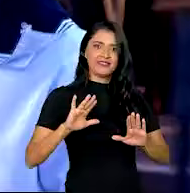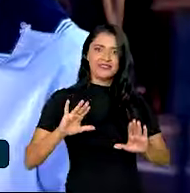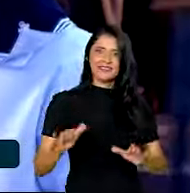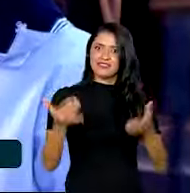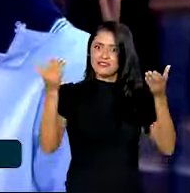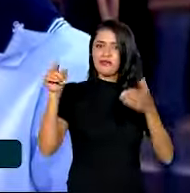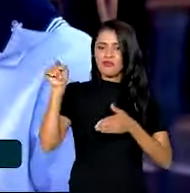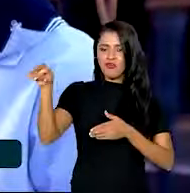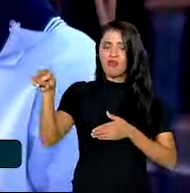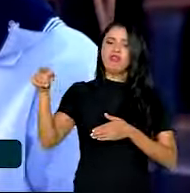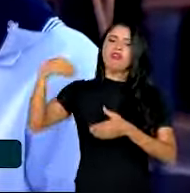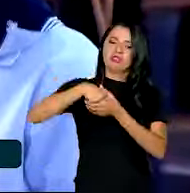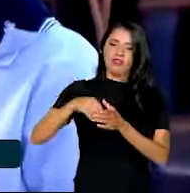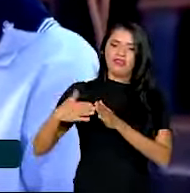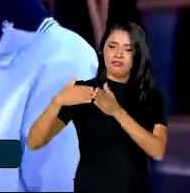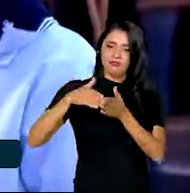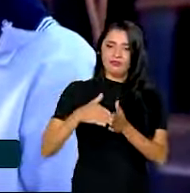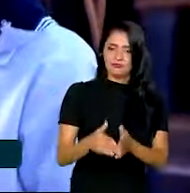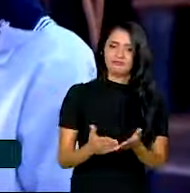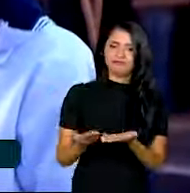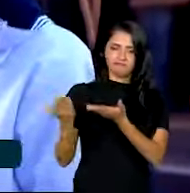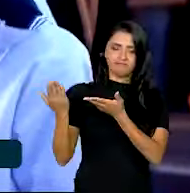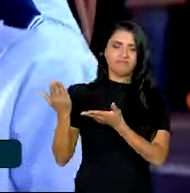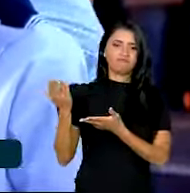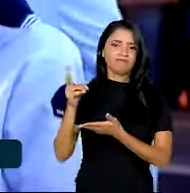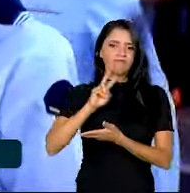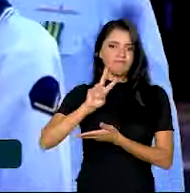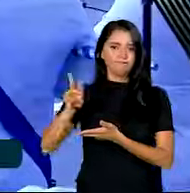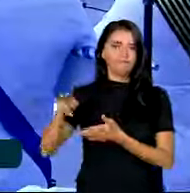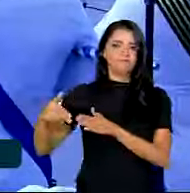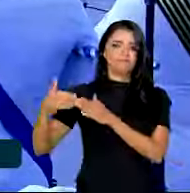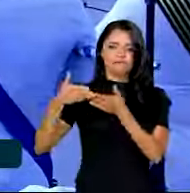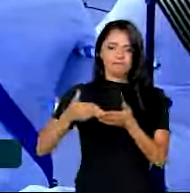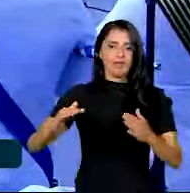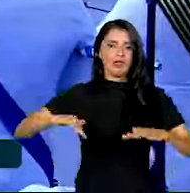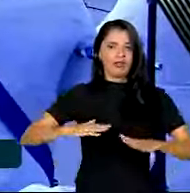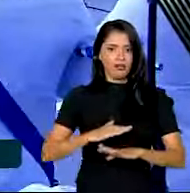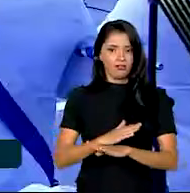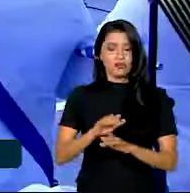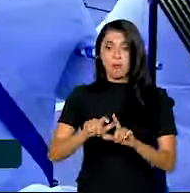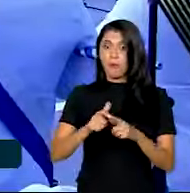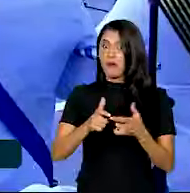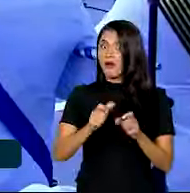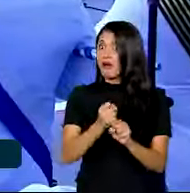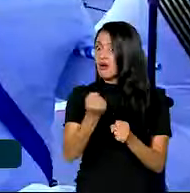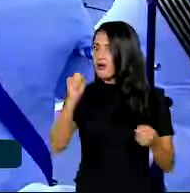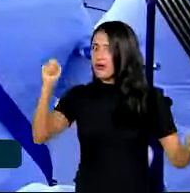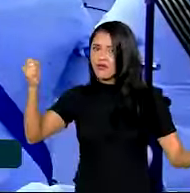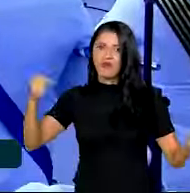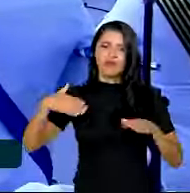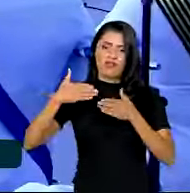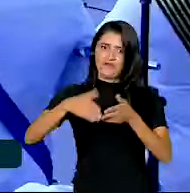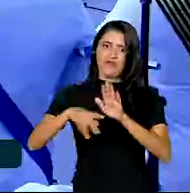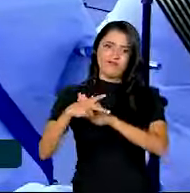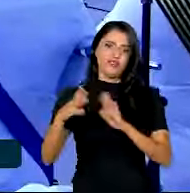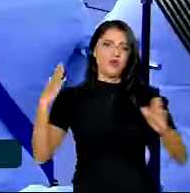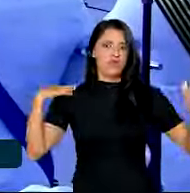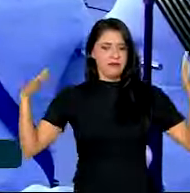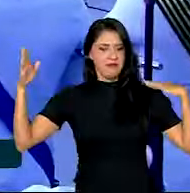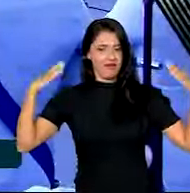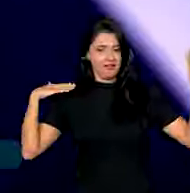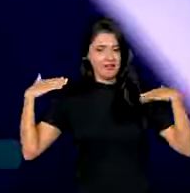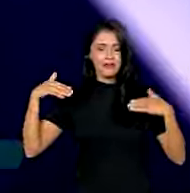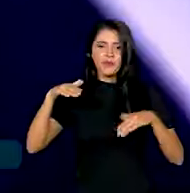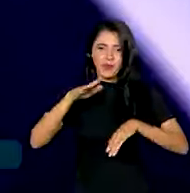a bordo do navio Aeródromo Multipropósito Atlântico, o maior navio da Marinha Brasileira. Durante